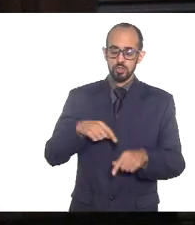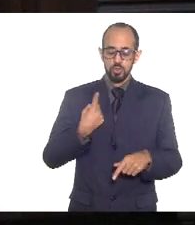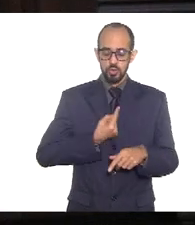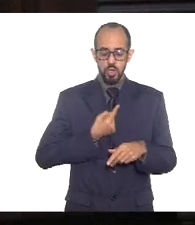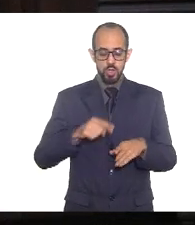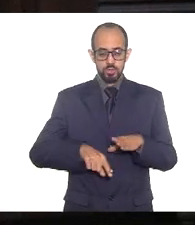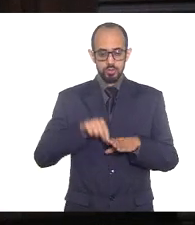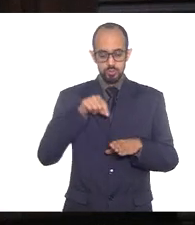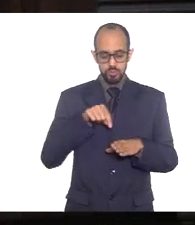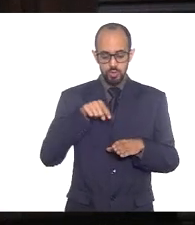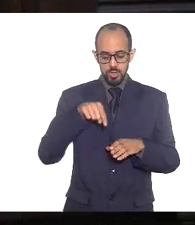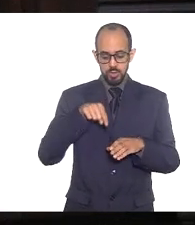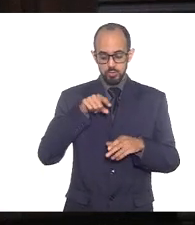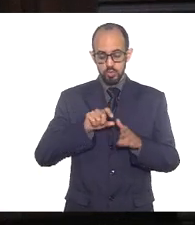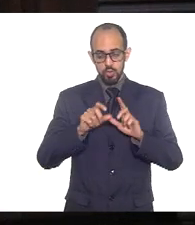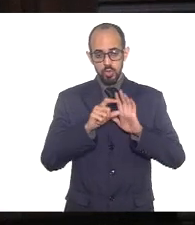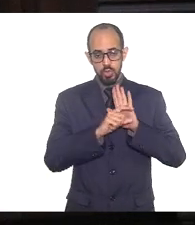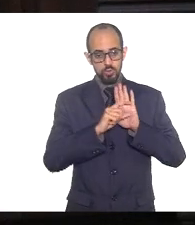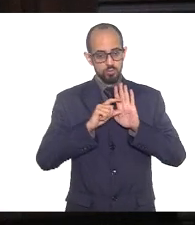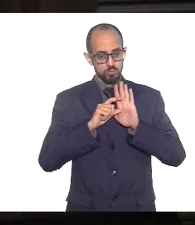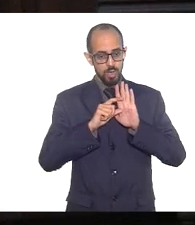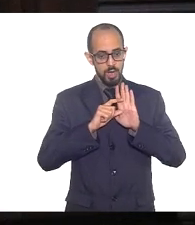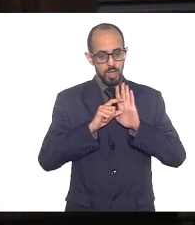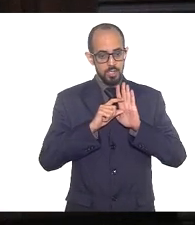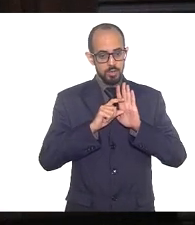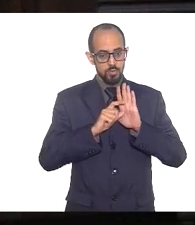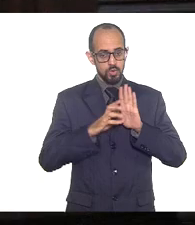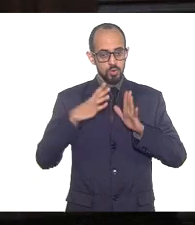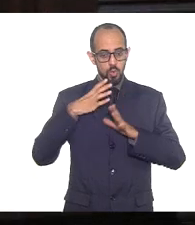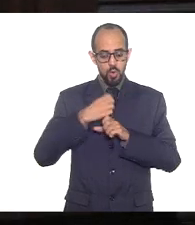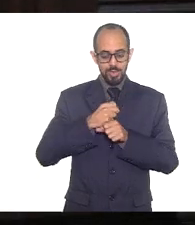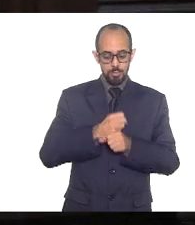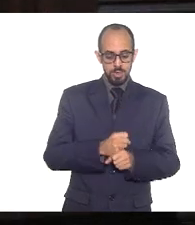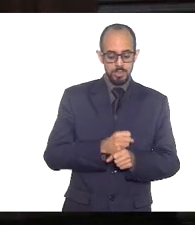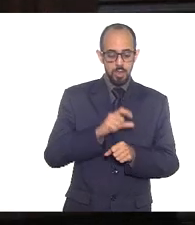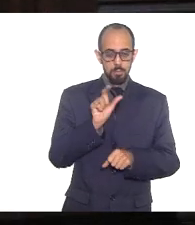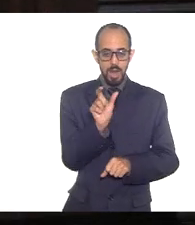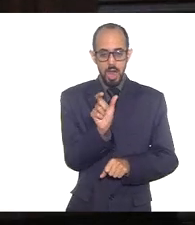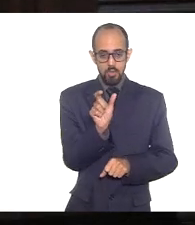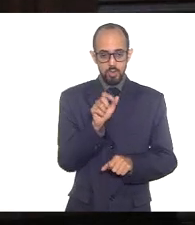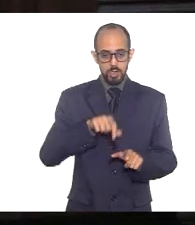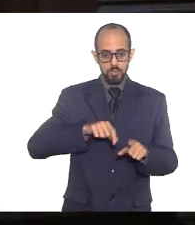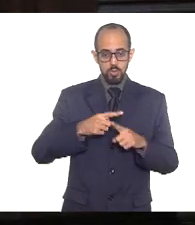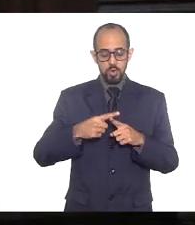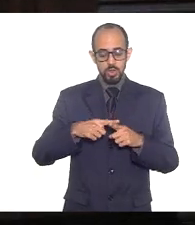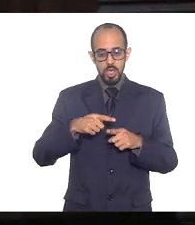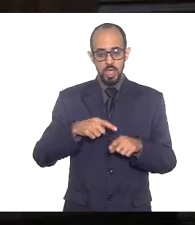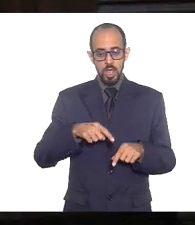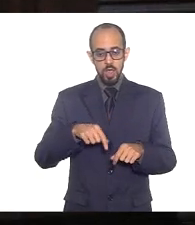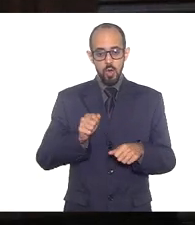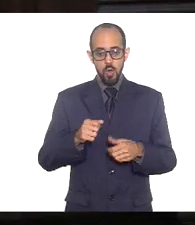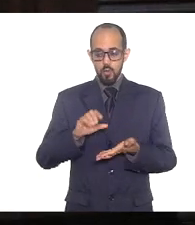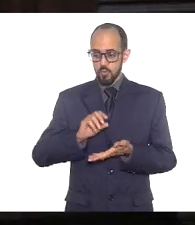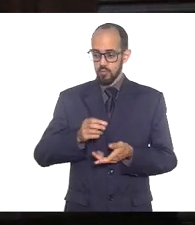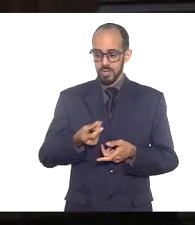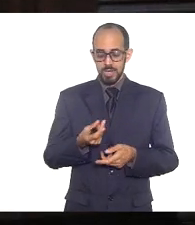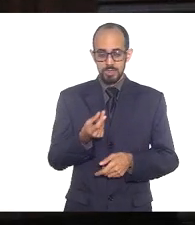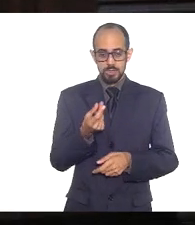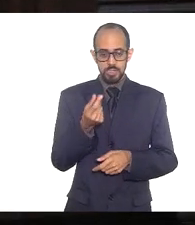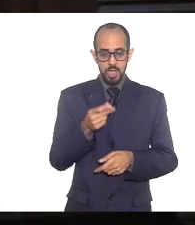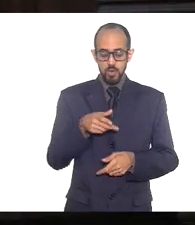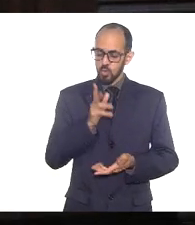o termo escrito contabilizado uma vez que o fluxo financeiro se mantém